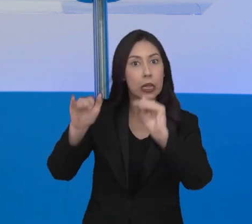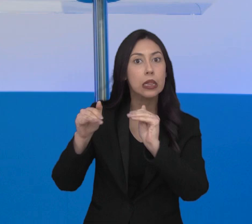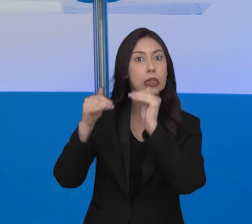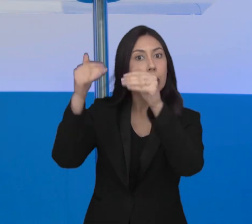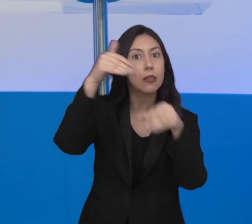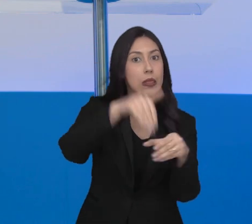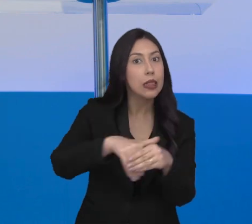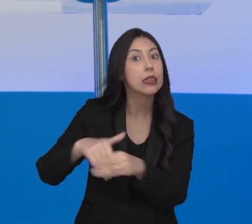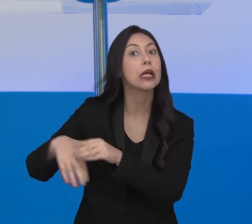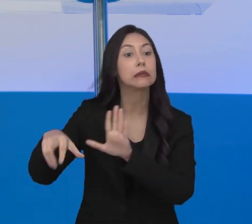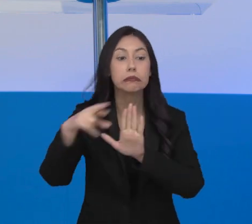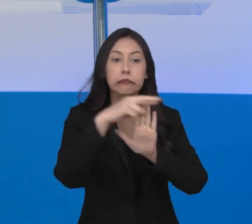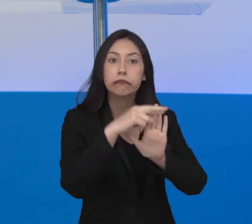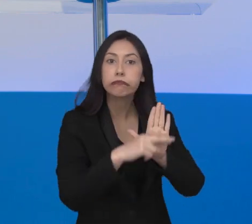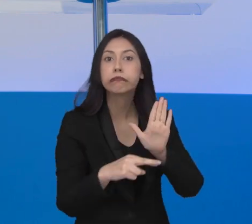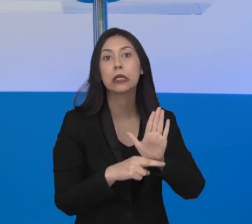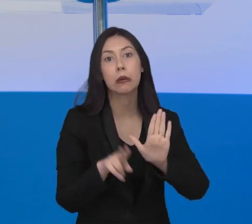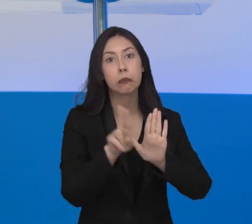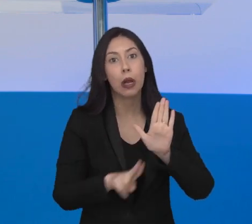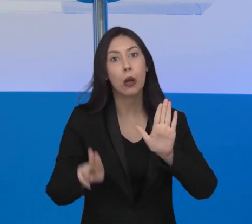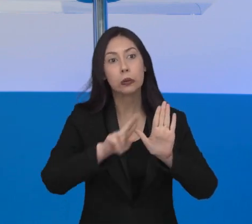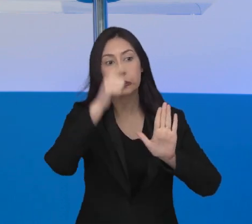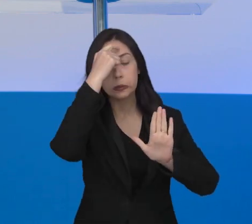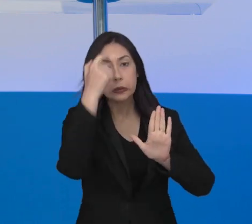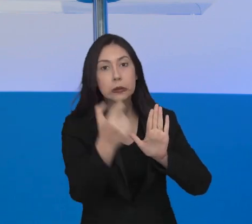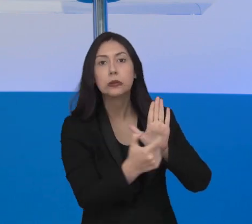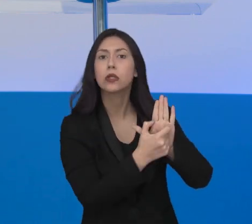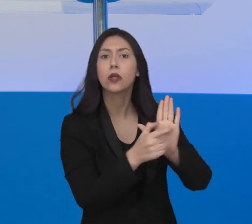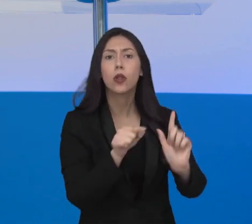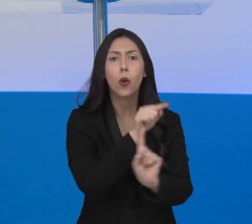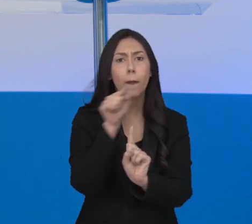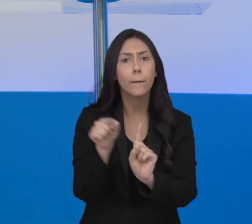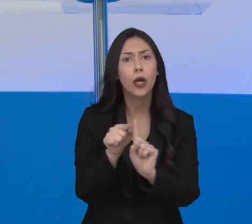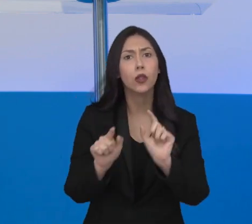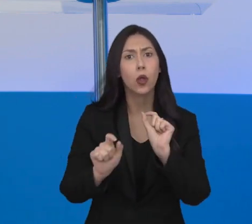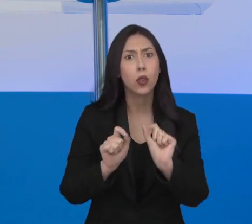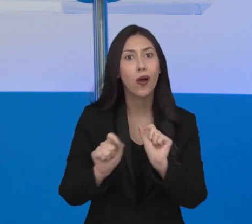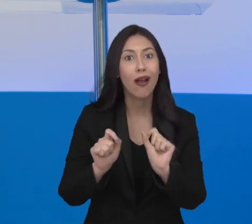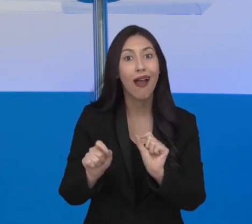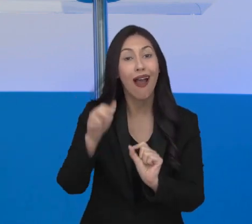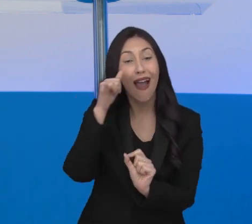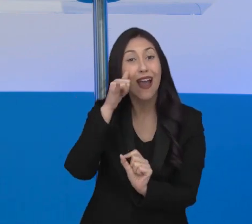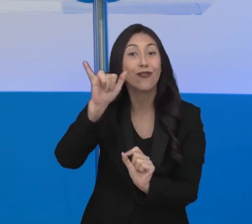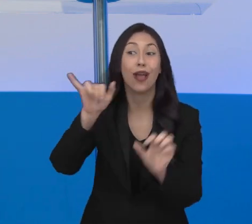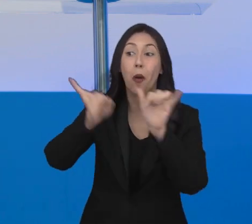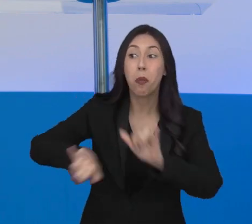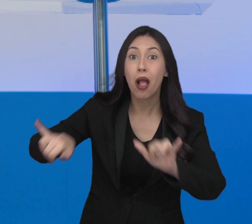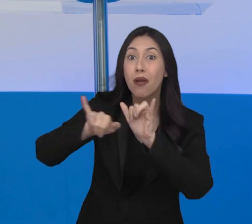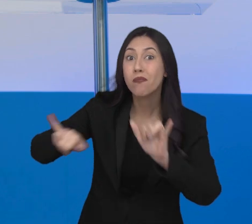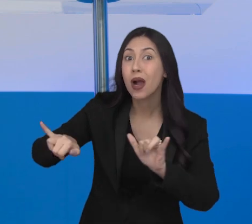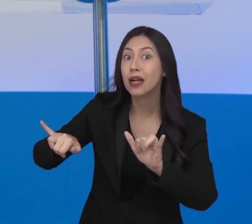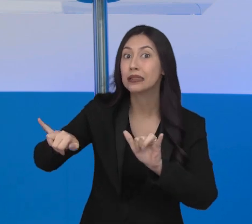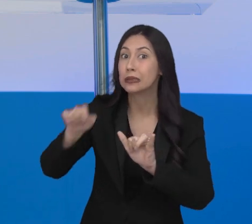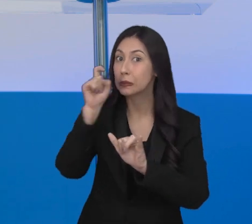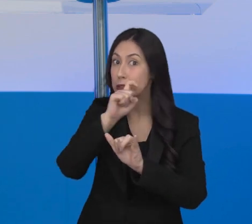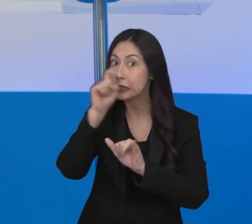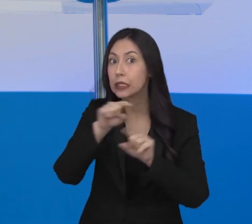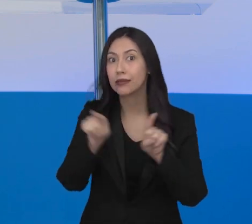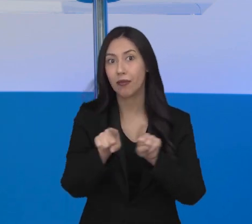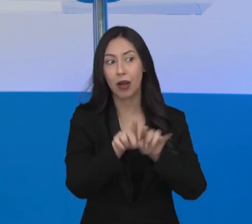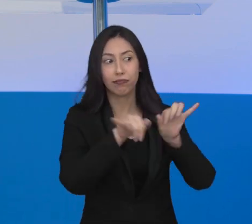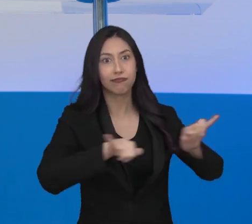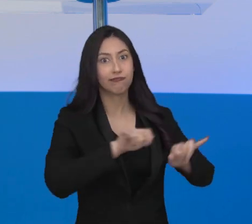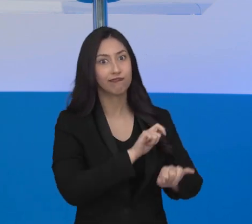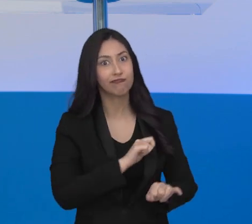uso da inteligência artificial. O objetivo é coibir a propagação de notícias falsas e discursos de